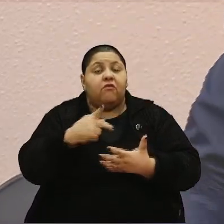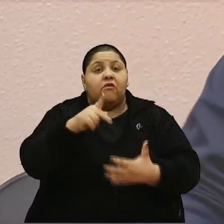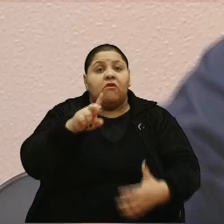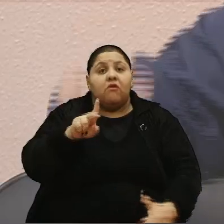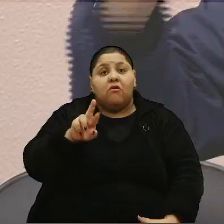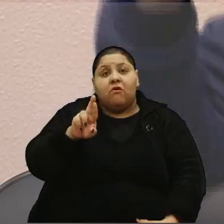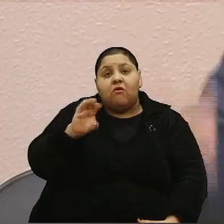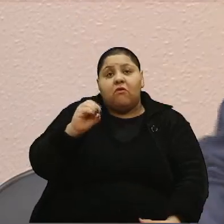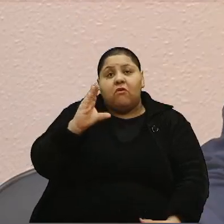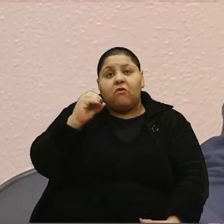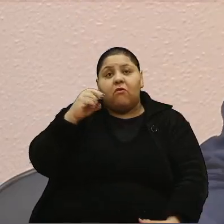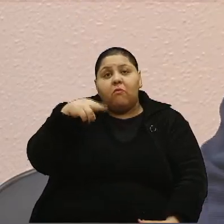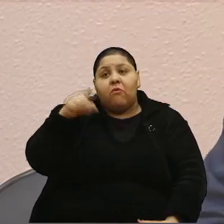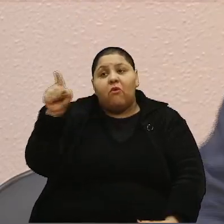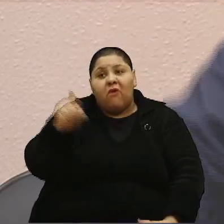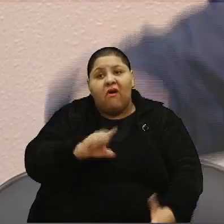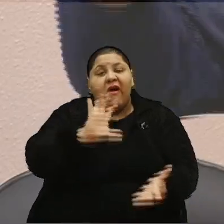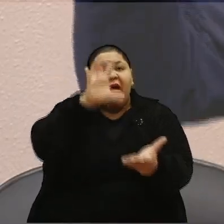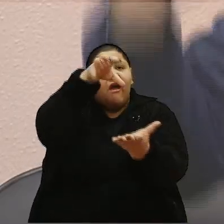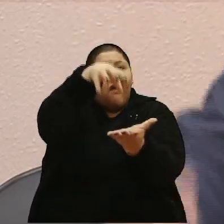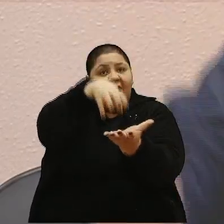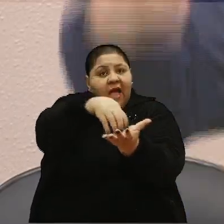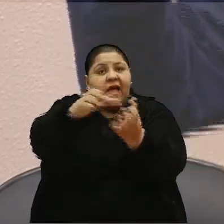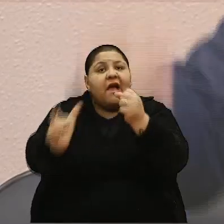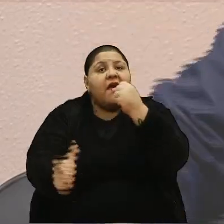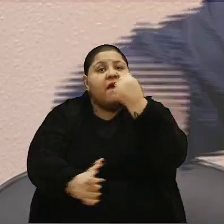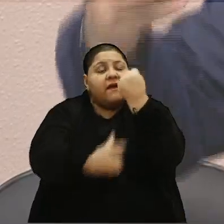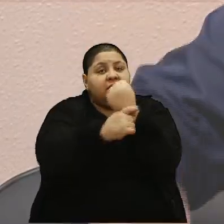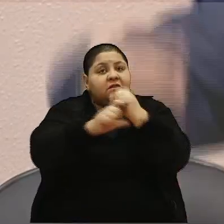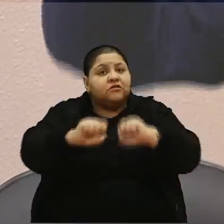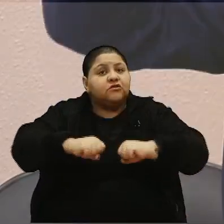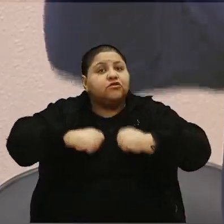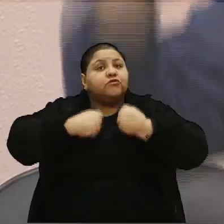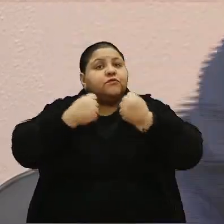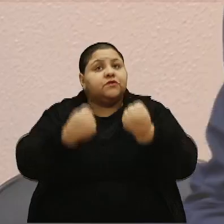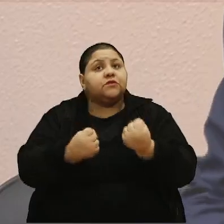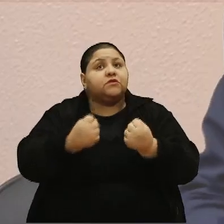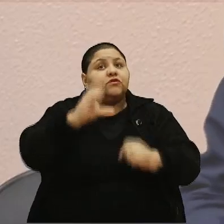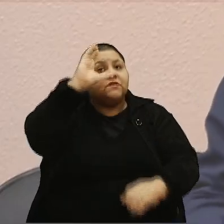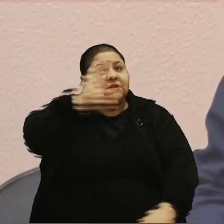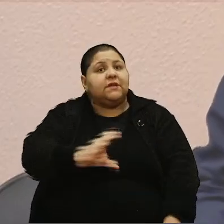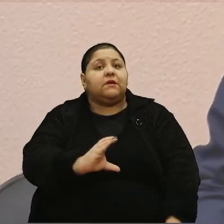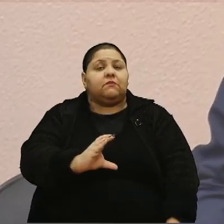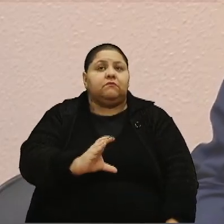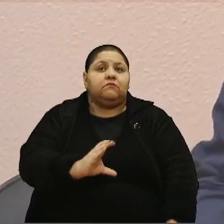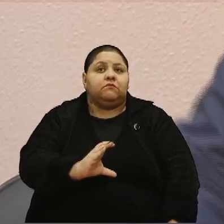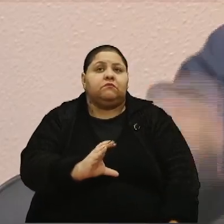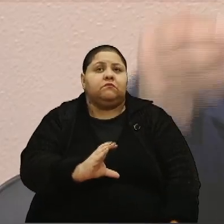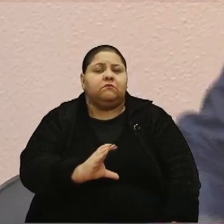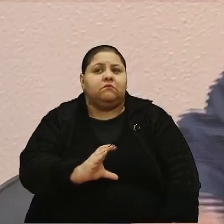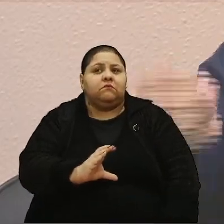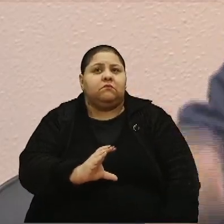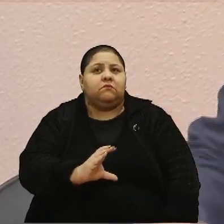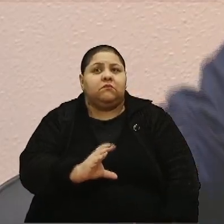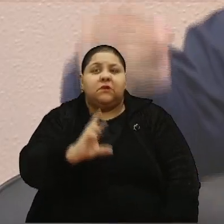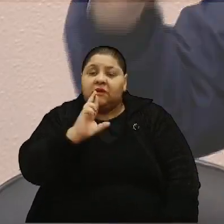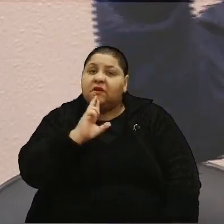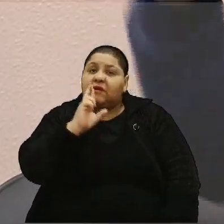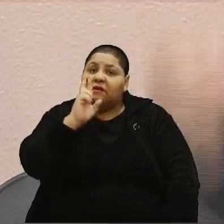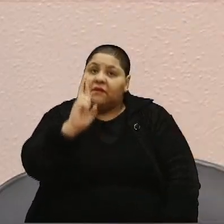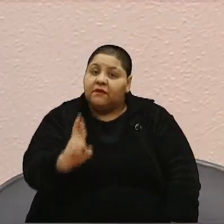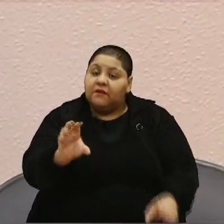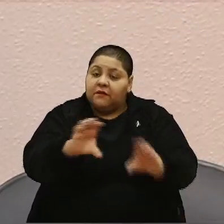PROCON é um órgão para garantir a defesa dos consumidores e dar resposta